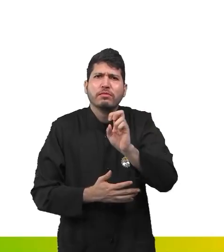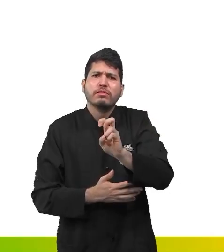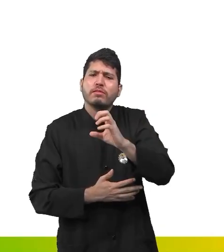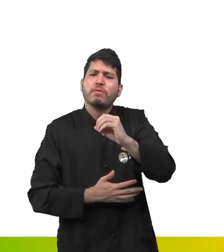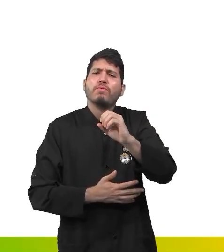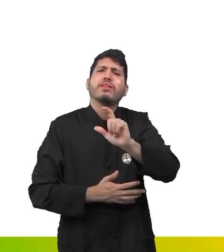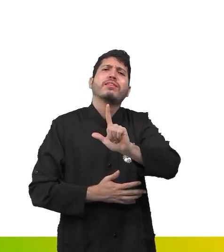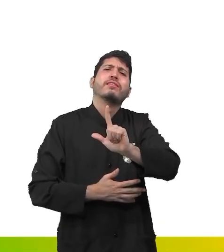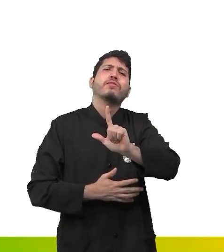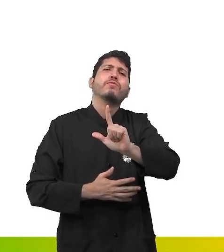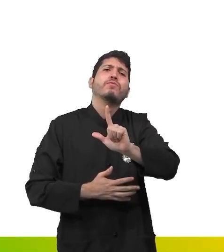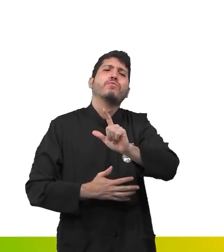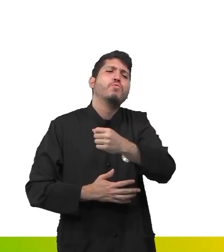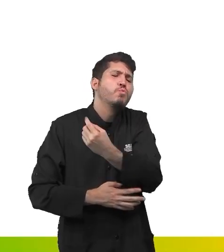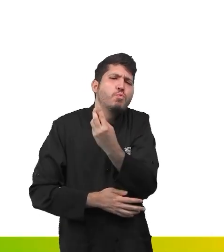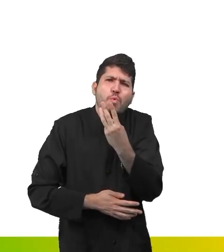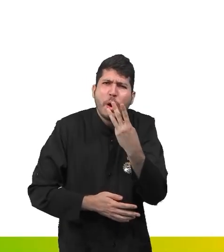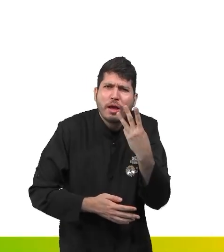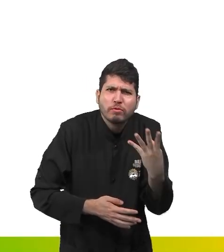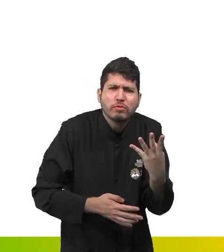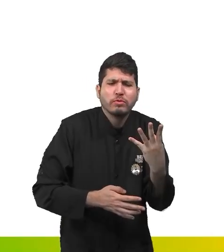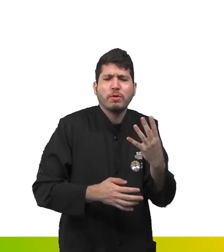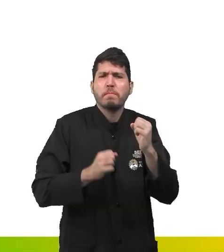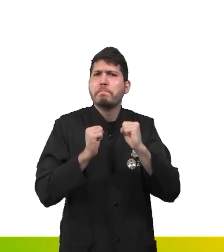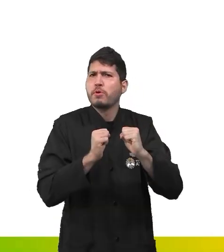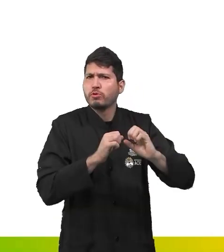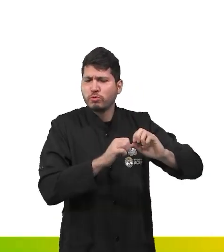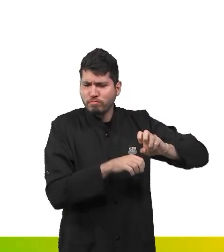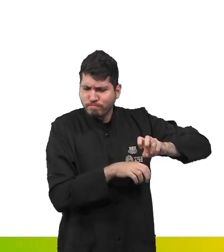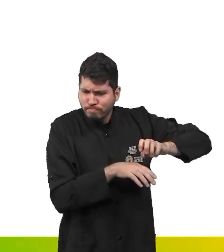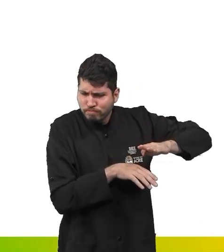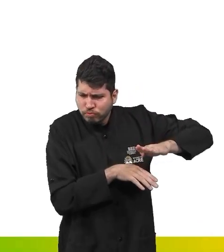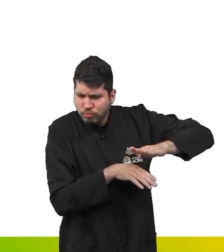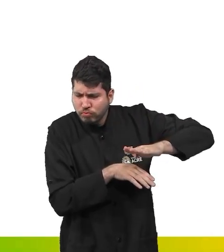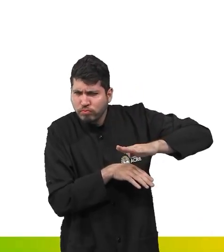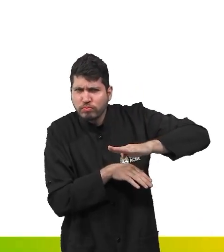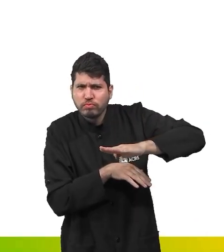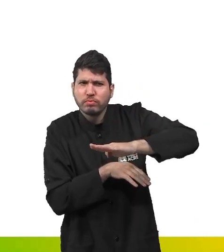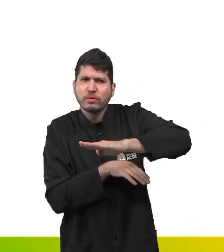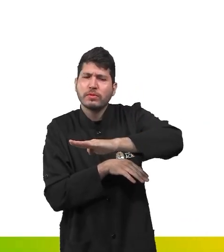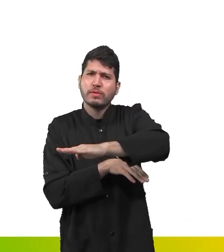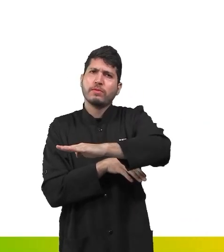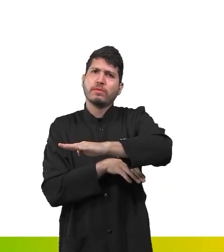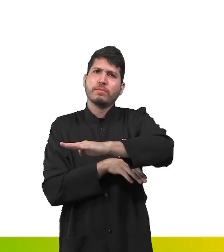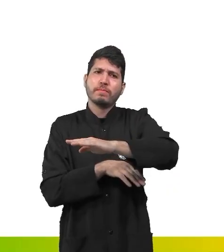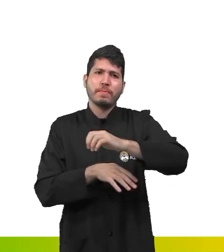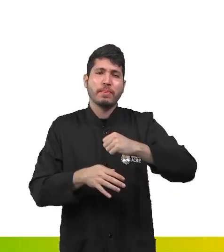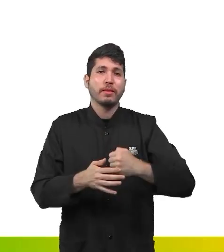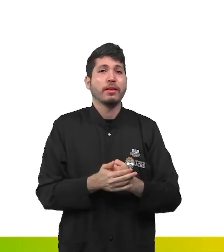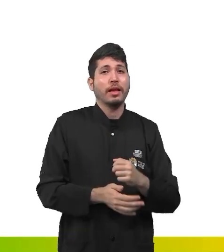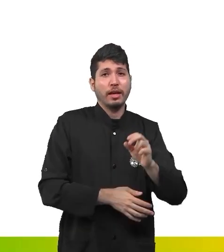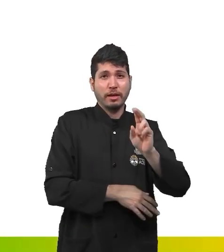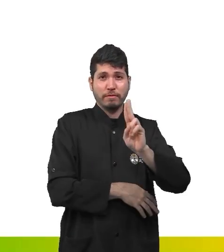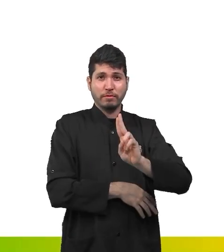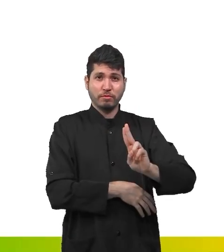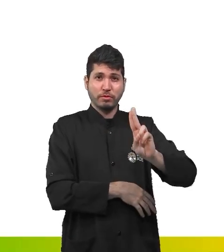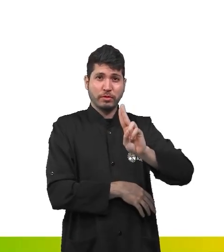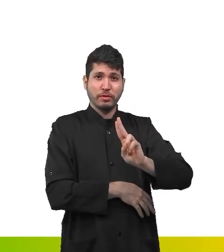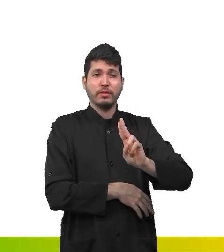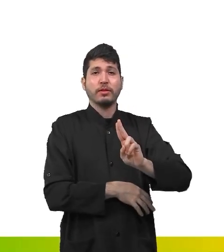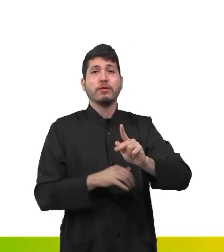razão que é quilômetros, a outra litros, e nós temos uma proporcionalidade